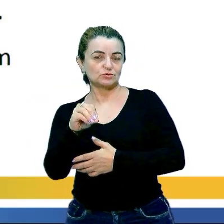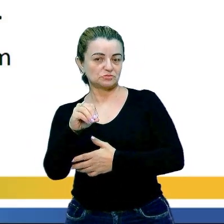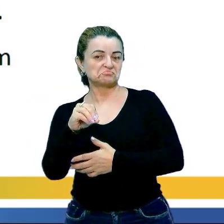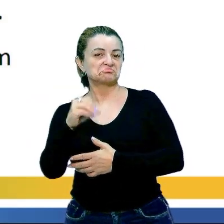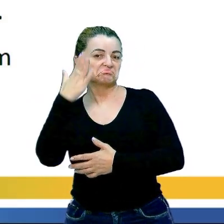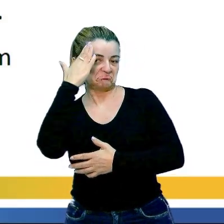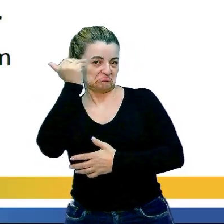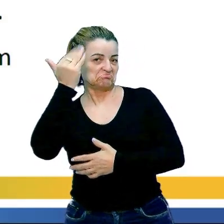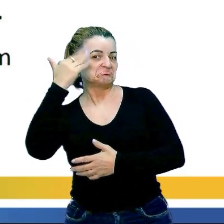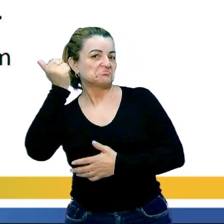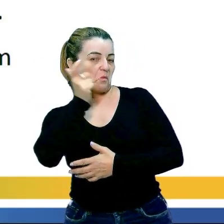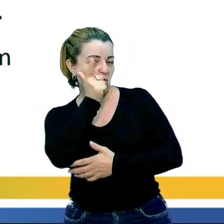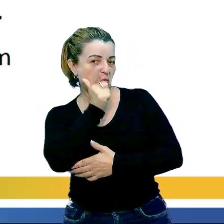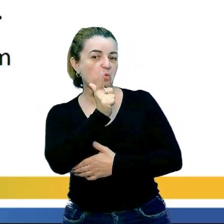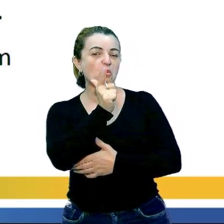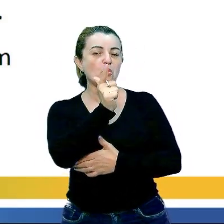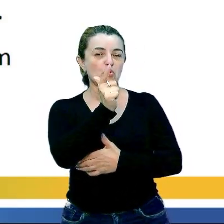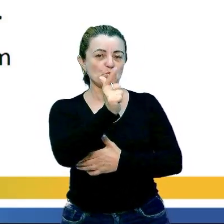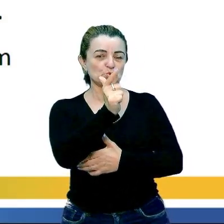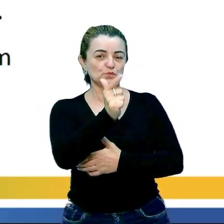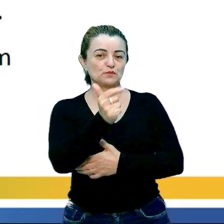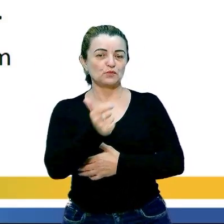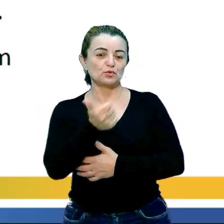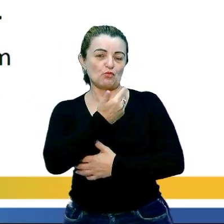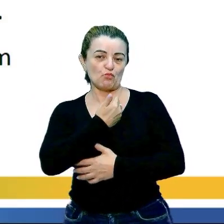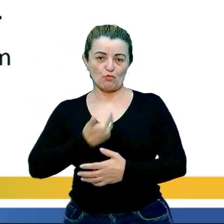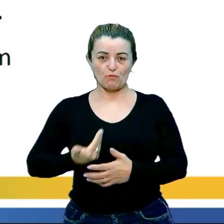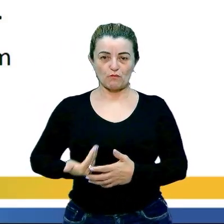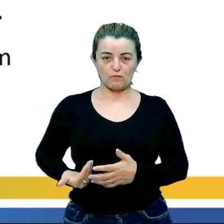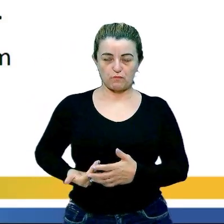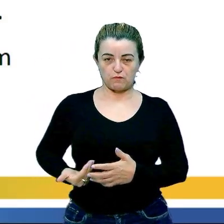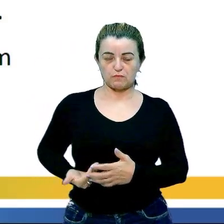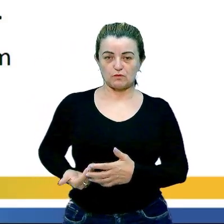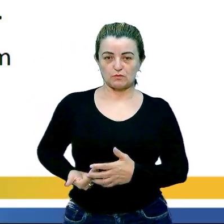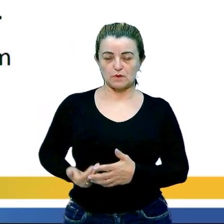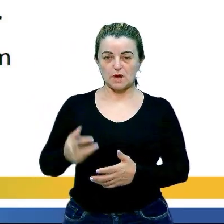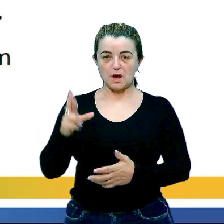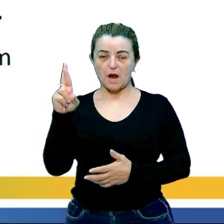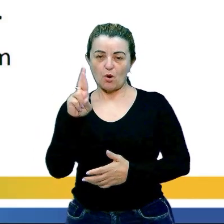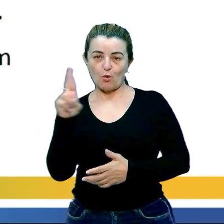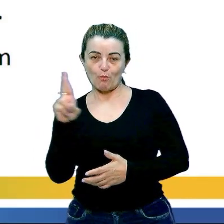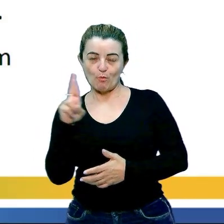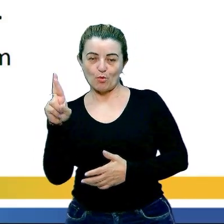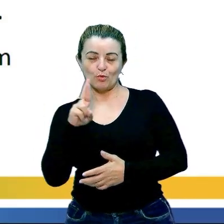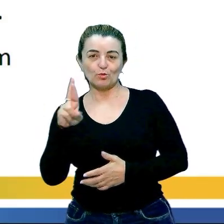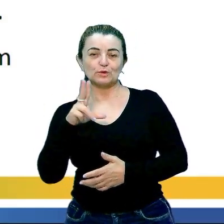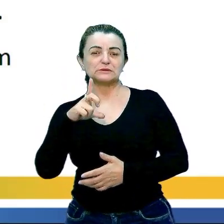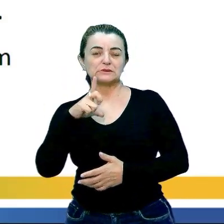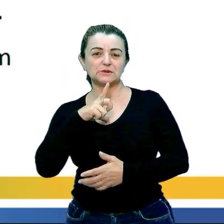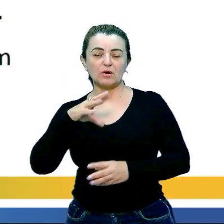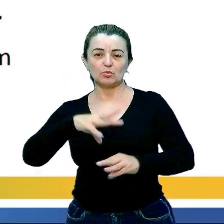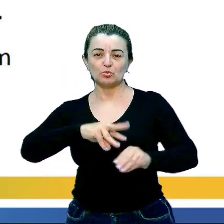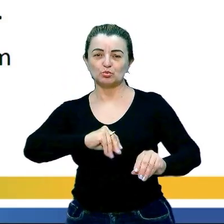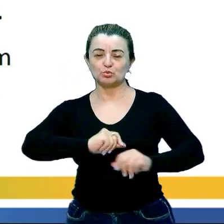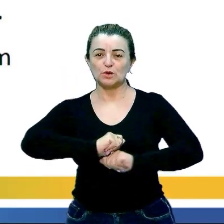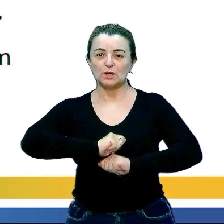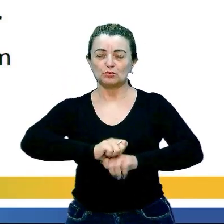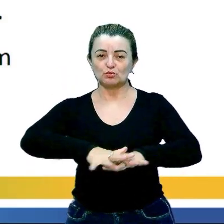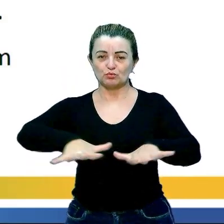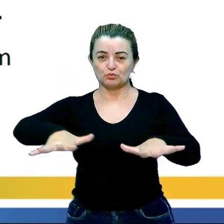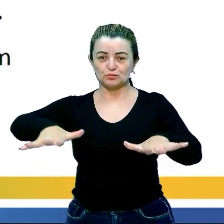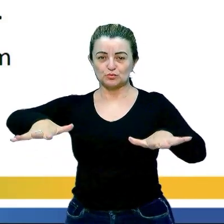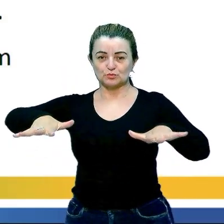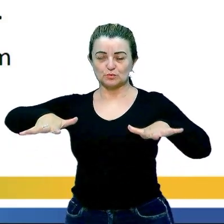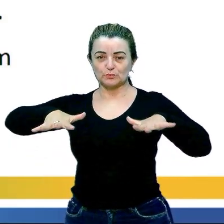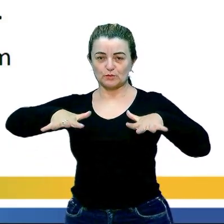grande conquistador. Né? Foi em seu governo que o Império Romano atingiu, né, o maior território, né, maior